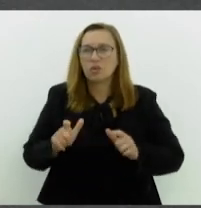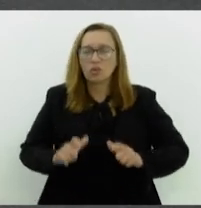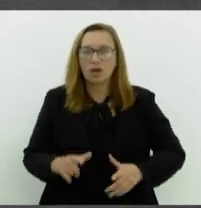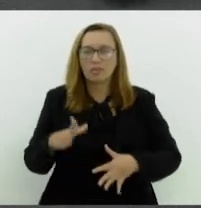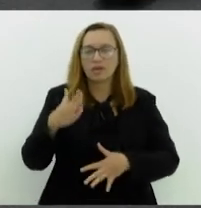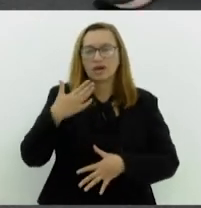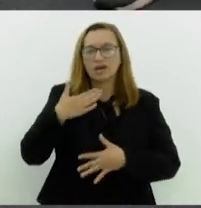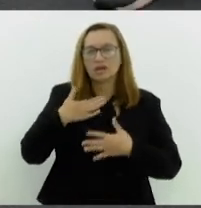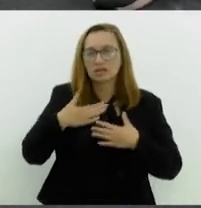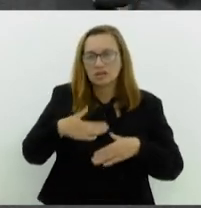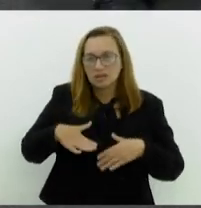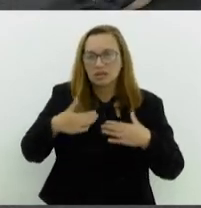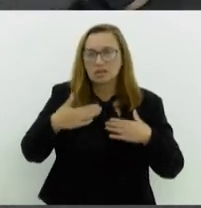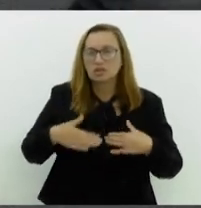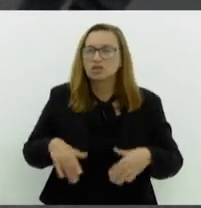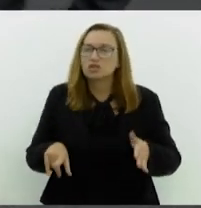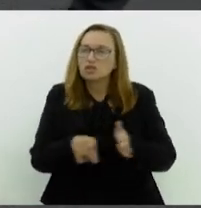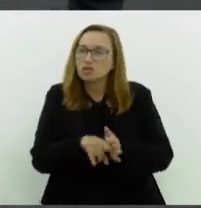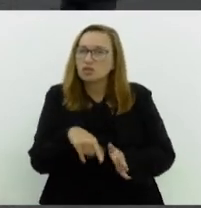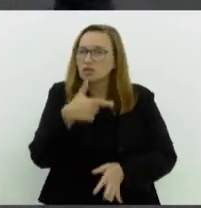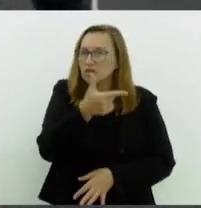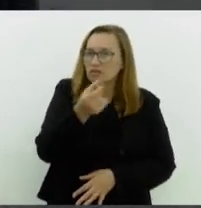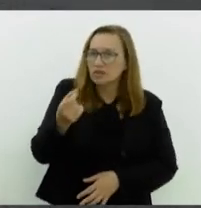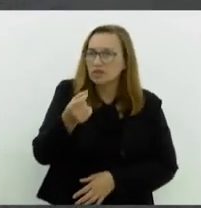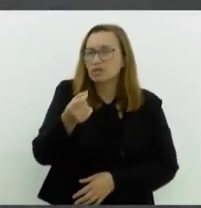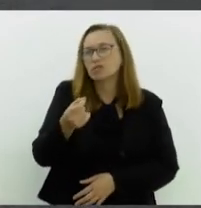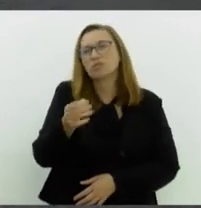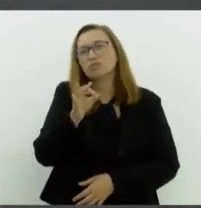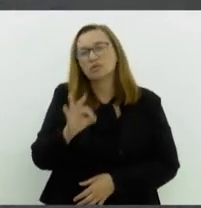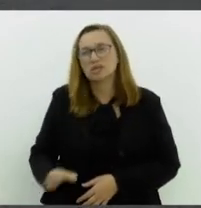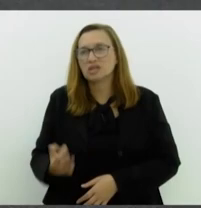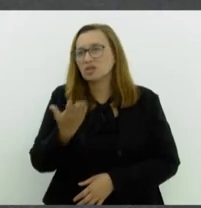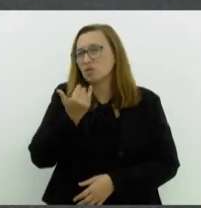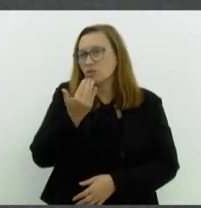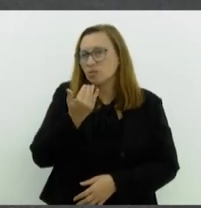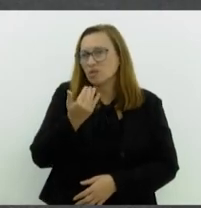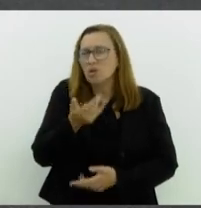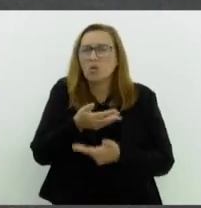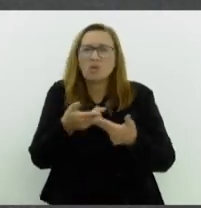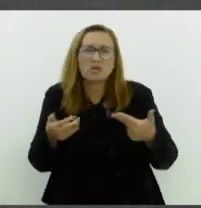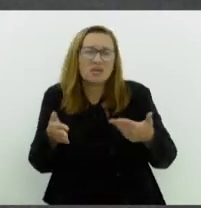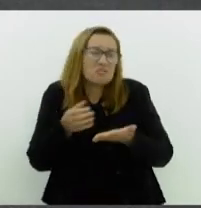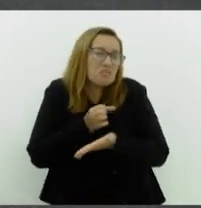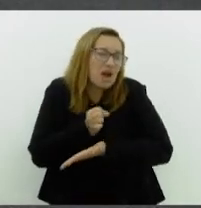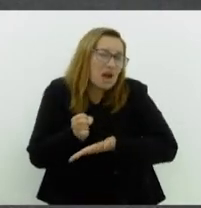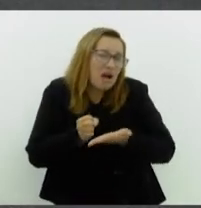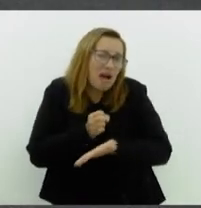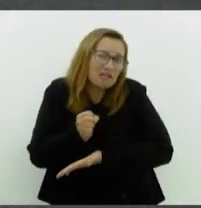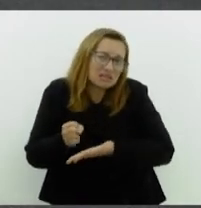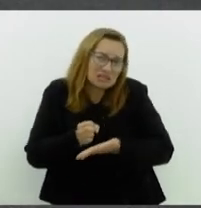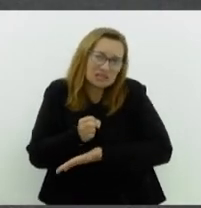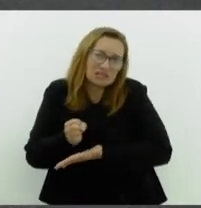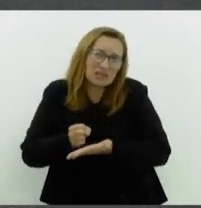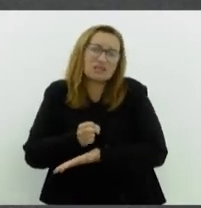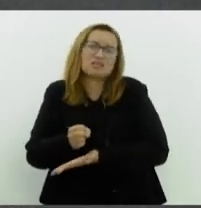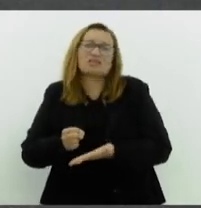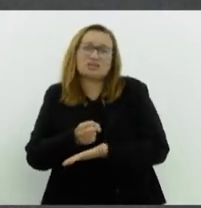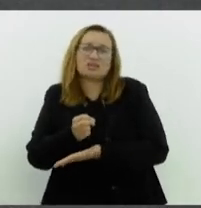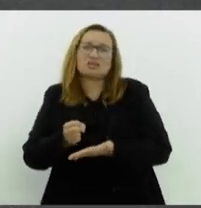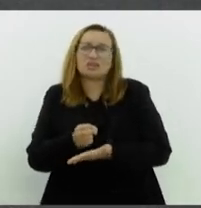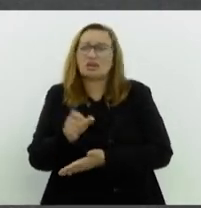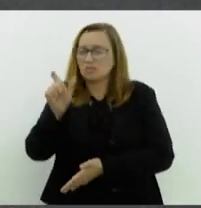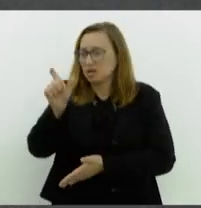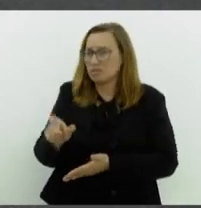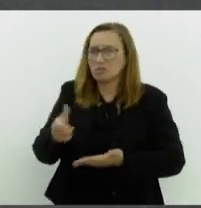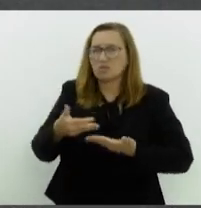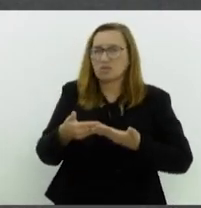descanso, desconto de pelo menos 20% nas refeições. Ou seja, coisas básicas para que o entregador